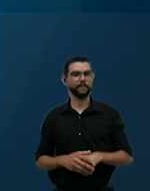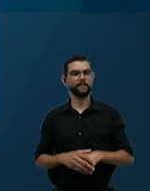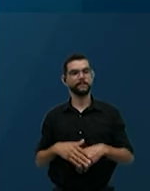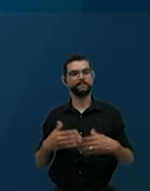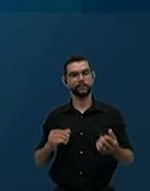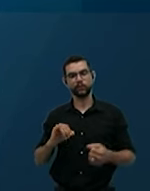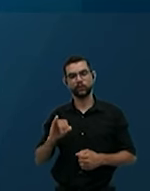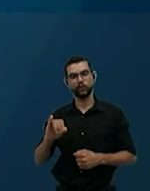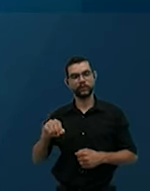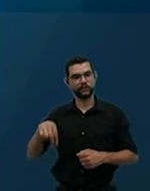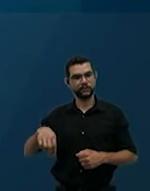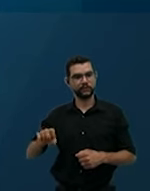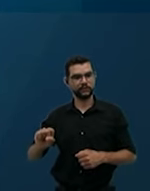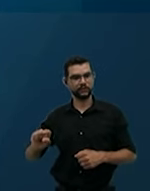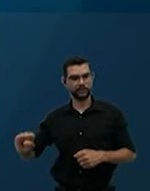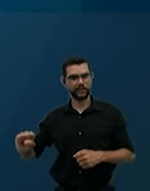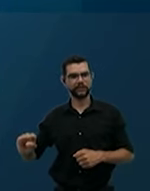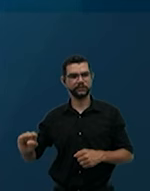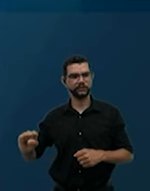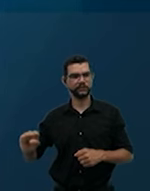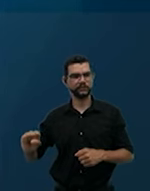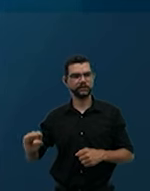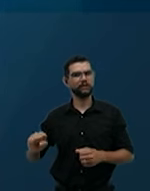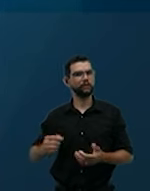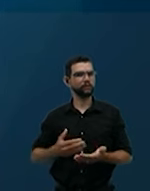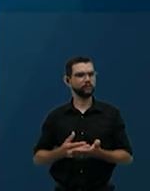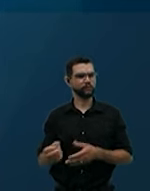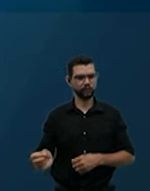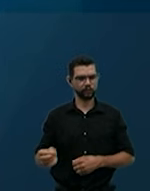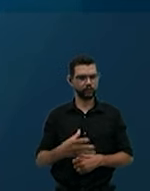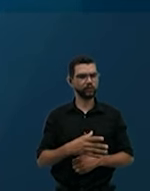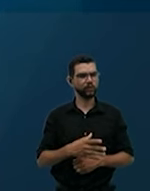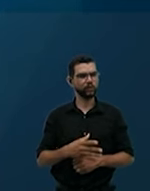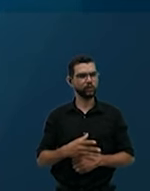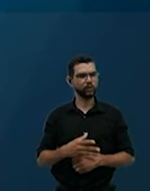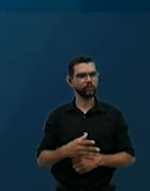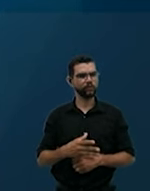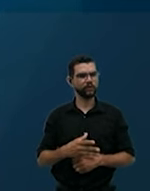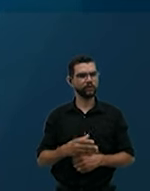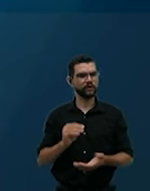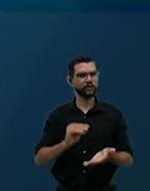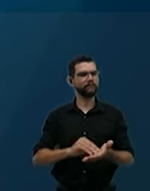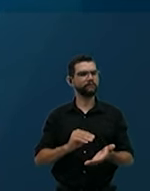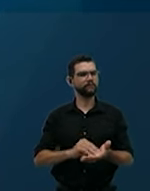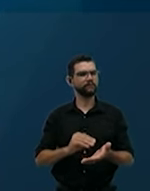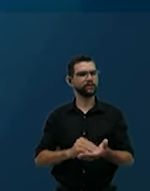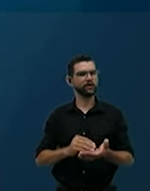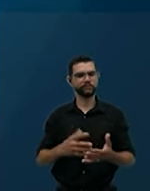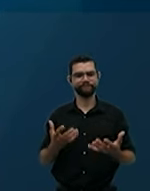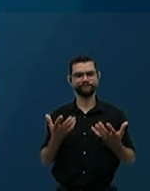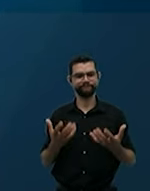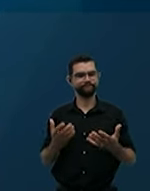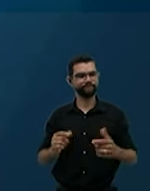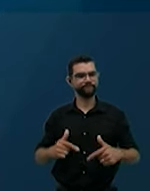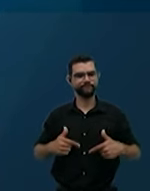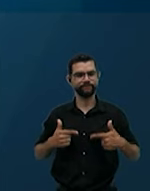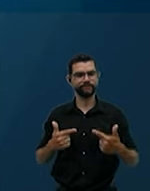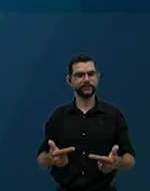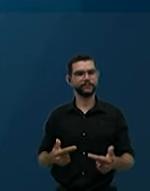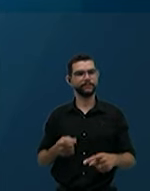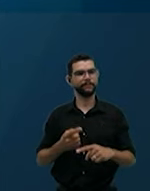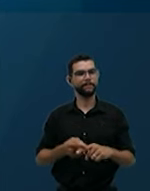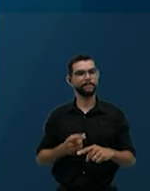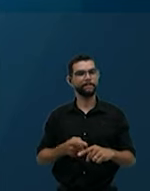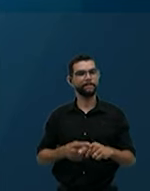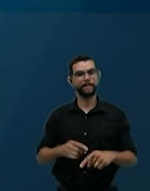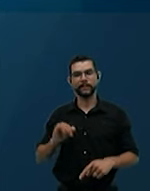falta de interesse de agir. Por quê? No recurso de ordinário, no recurso de apelação, o INSS não alegou, não impugnou a